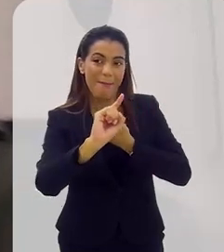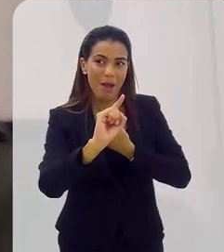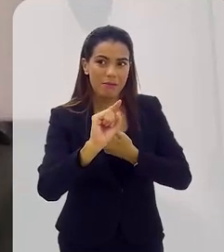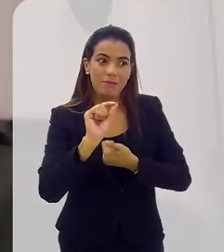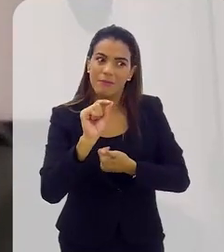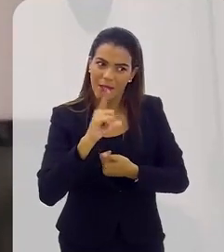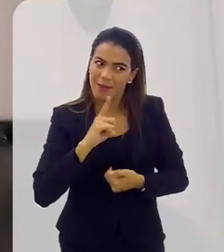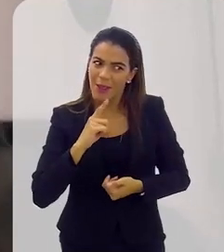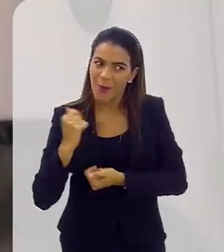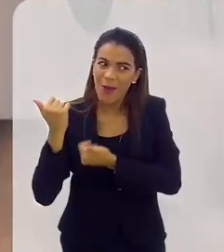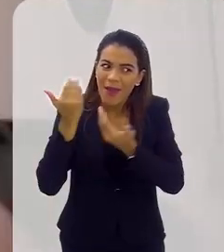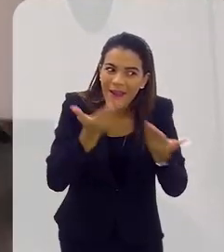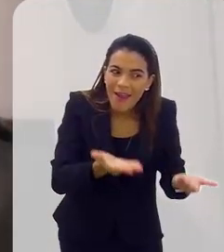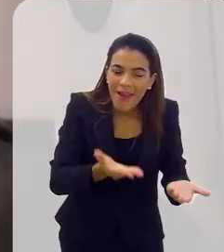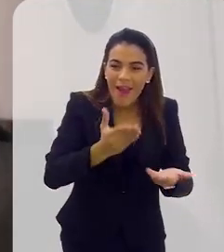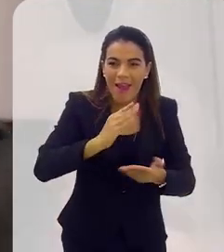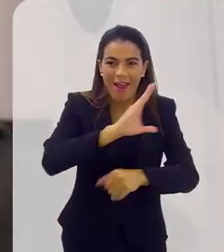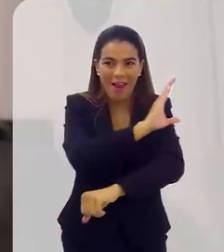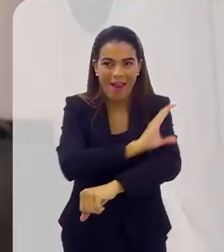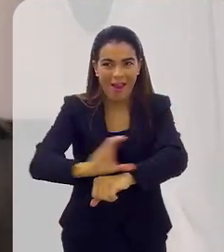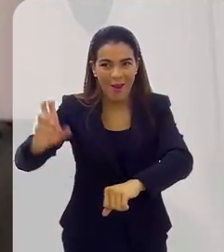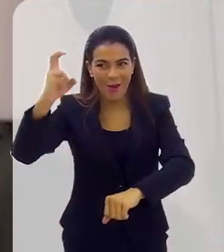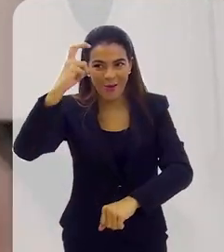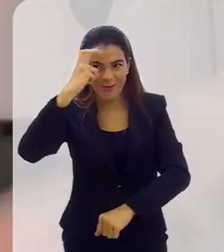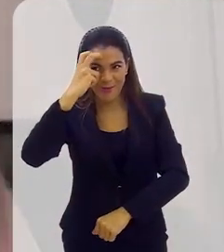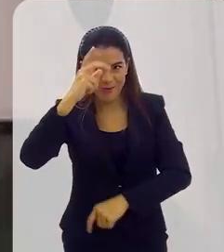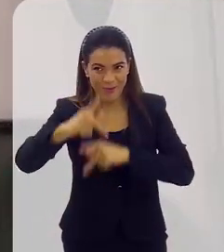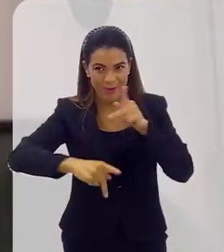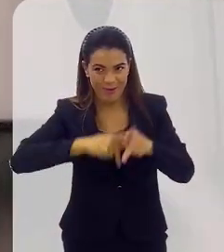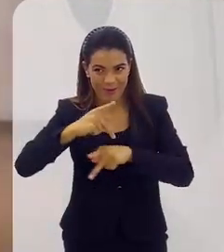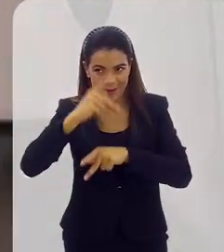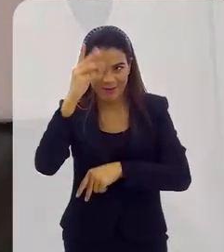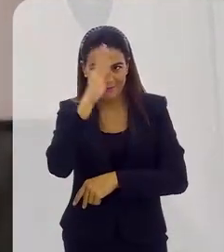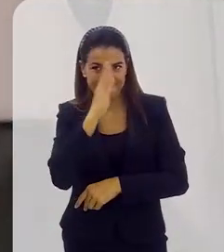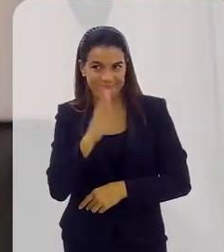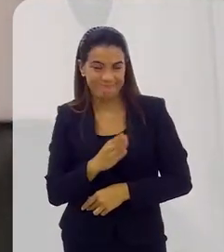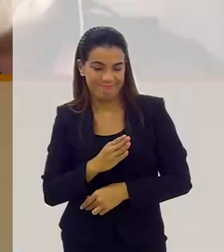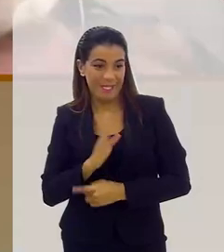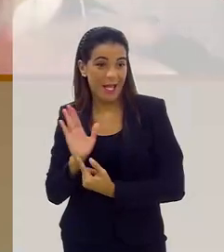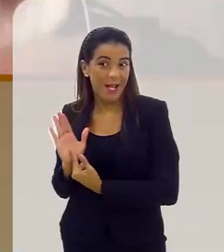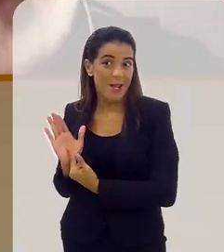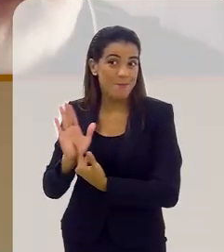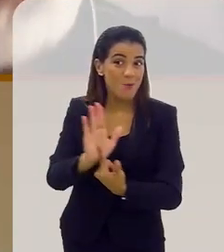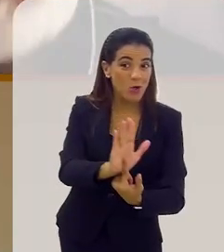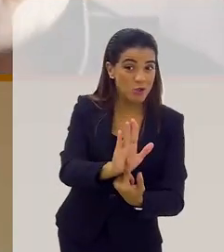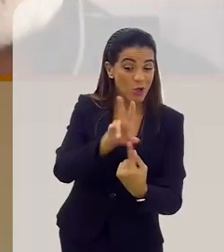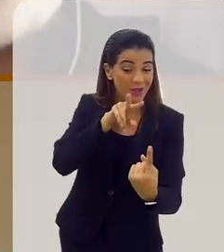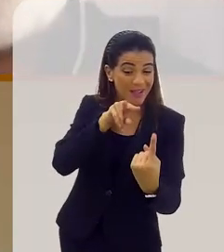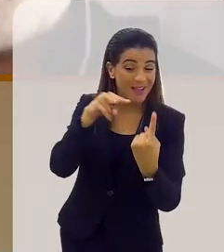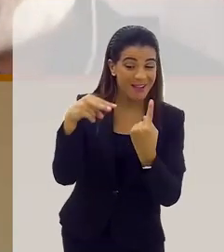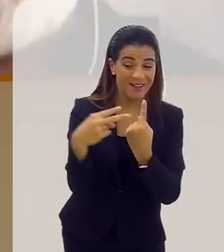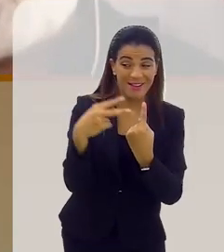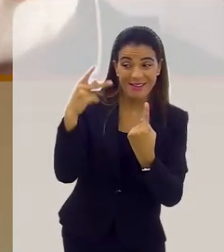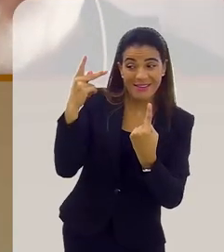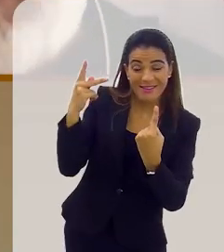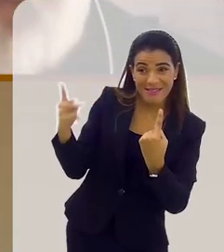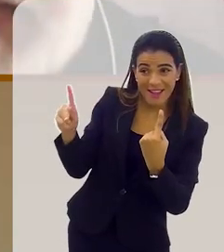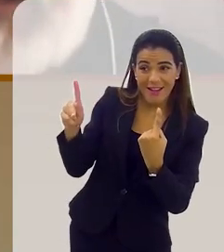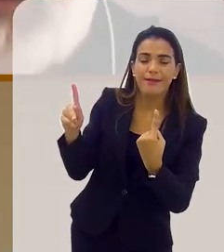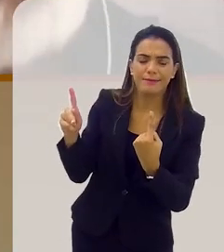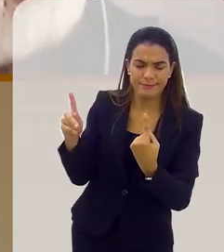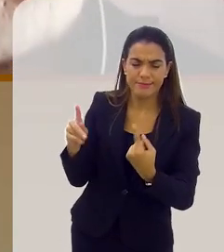isso, era aquilo, coisa e tal, mas ele trouxe a cultura popular brasileira para a Avenida e expôs da maneira dele,